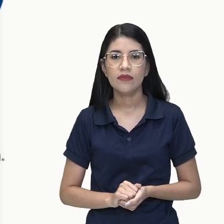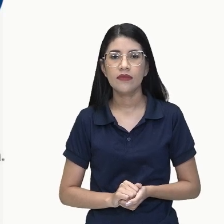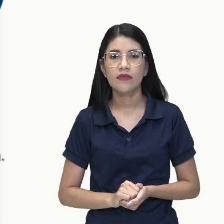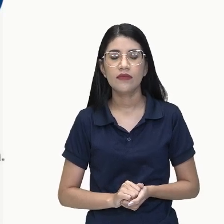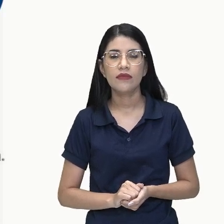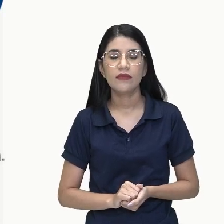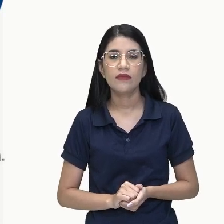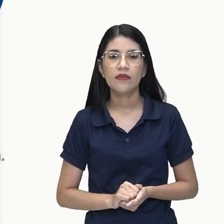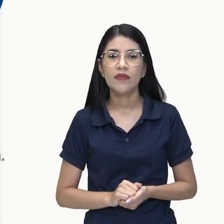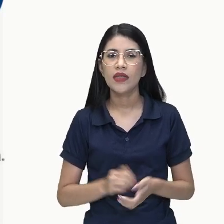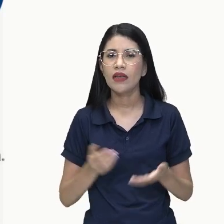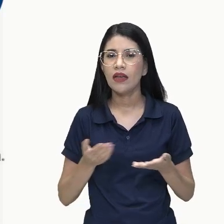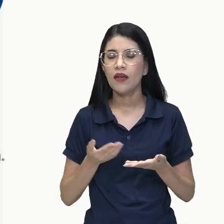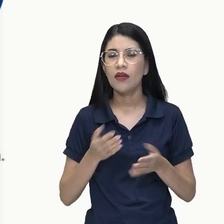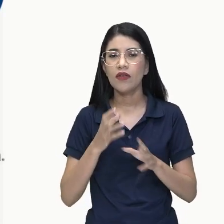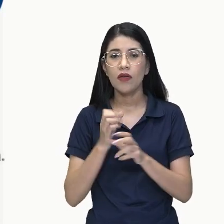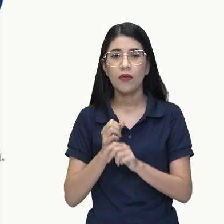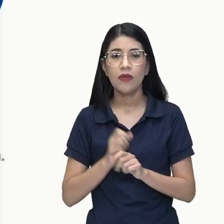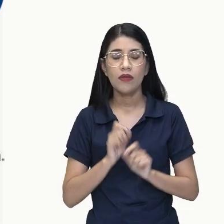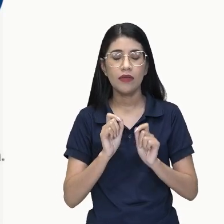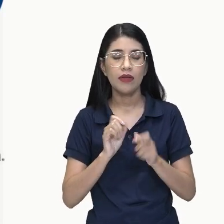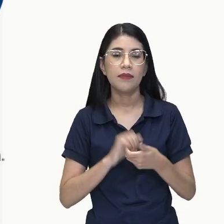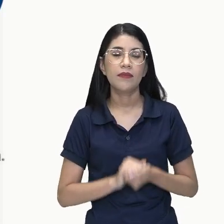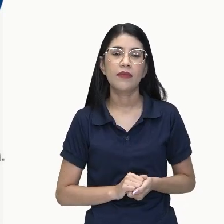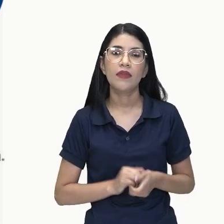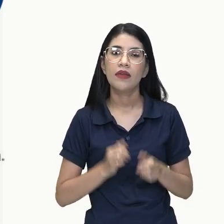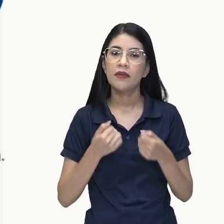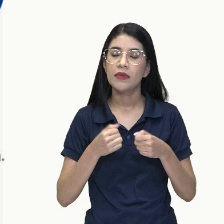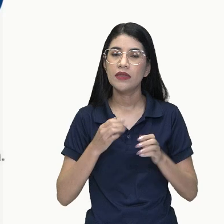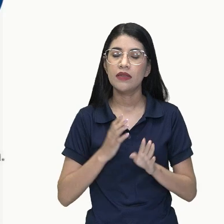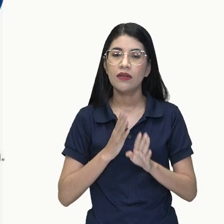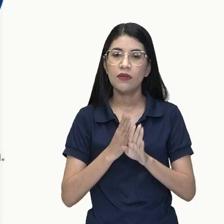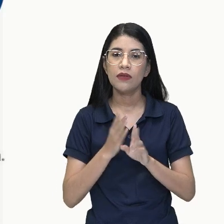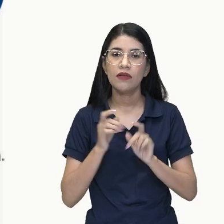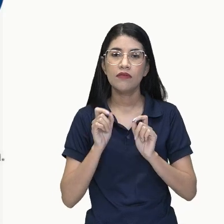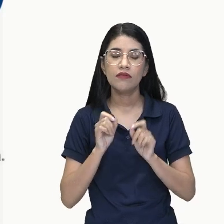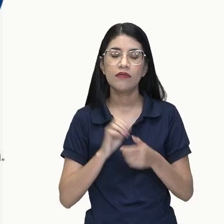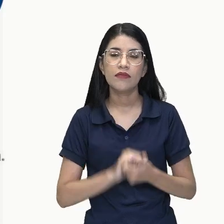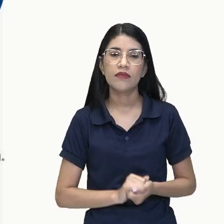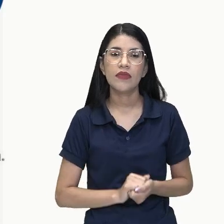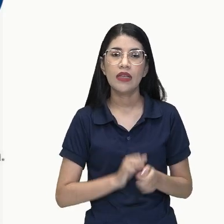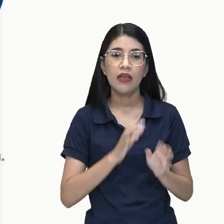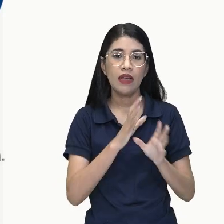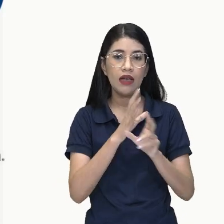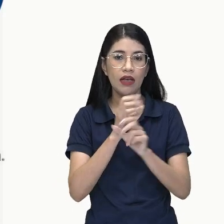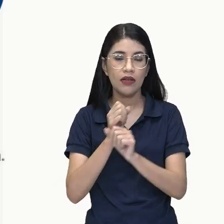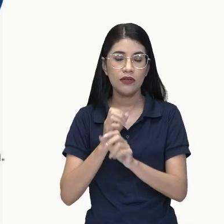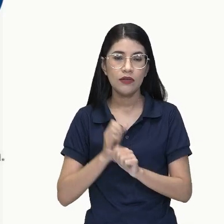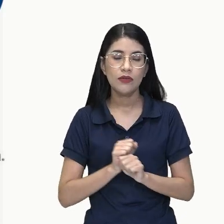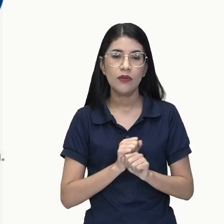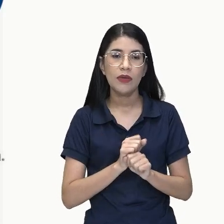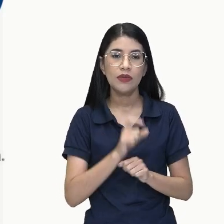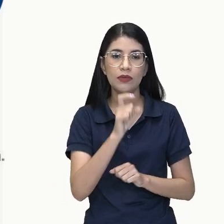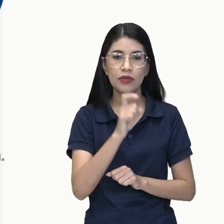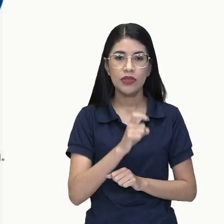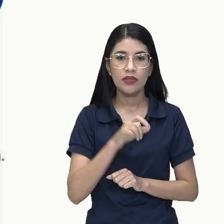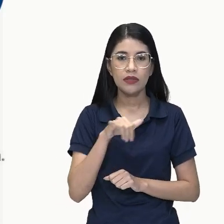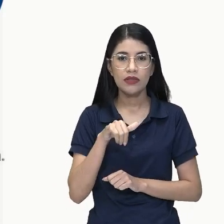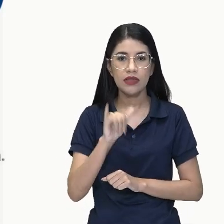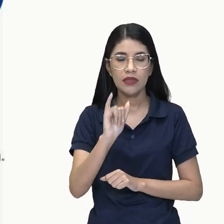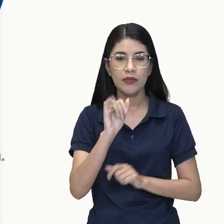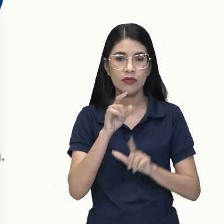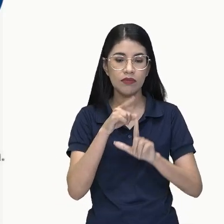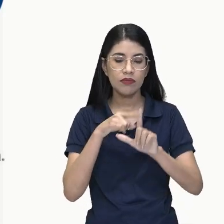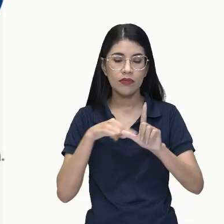O que a gente vai fazer agora? Ele quer que nós encontremos a soma das coordenadas do